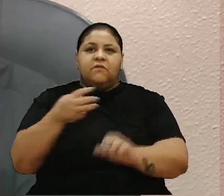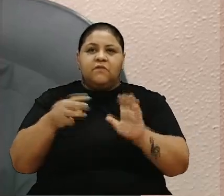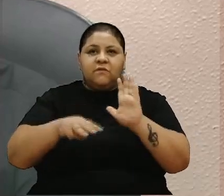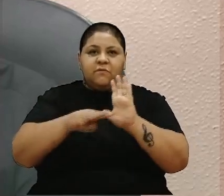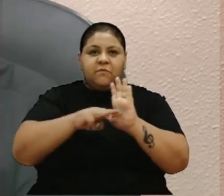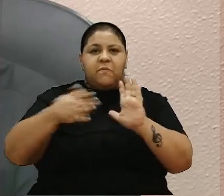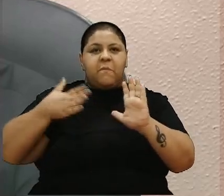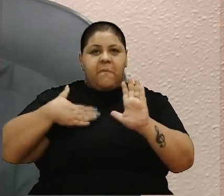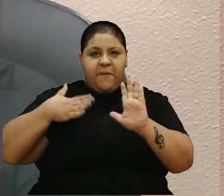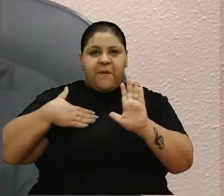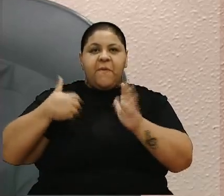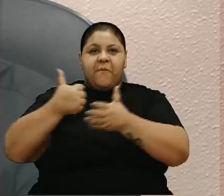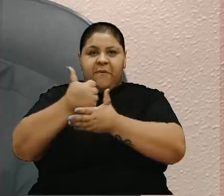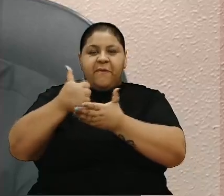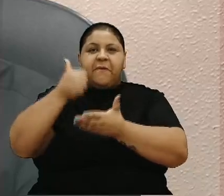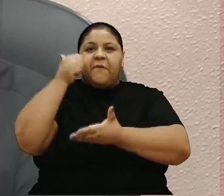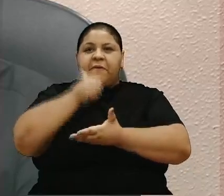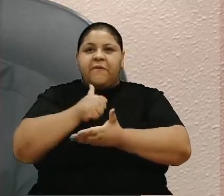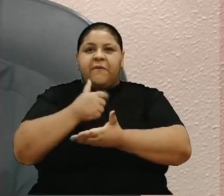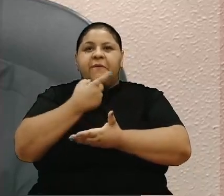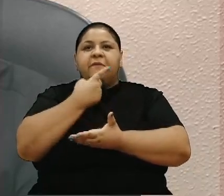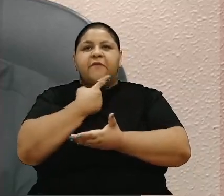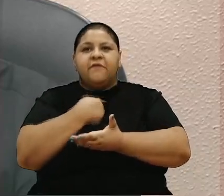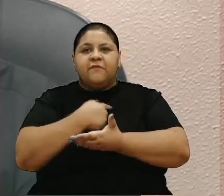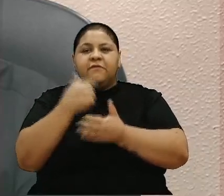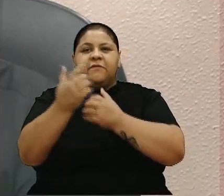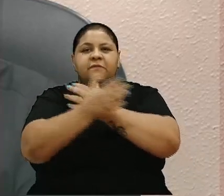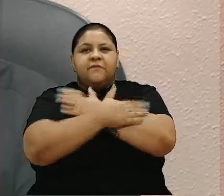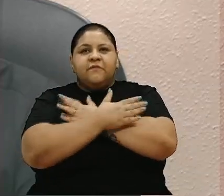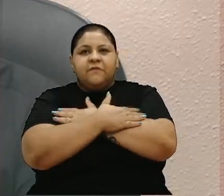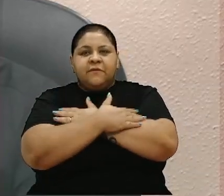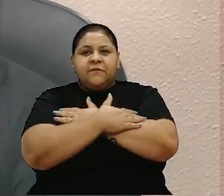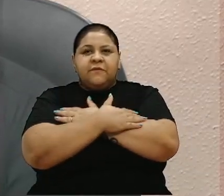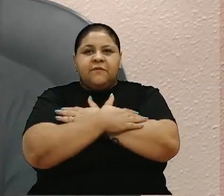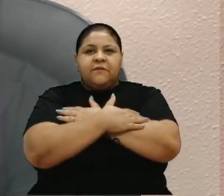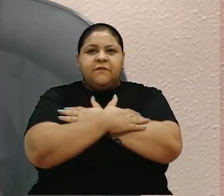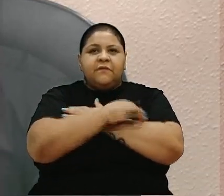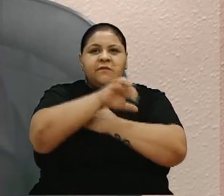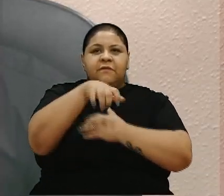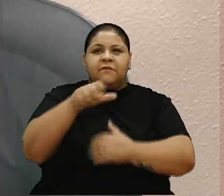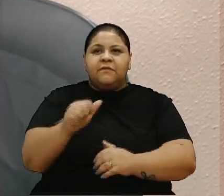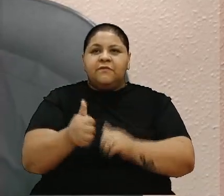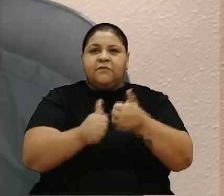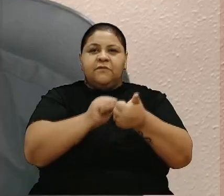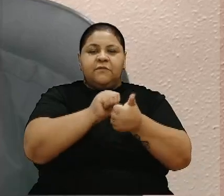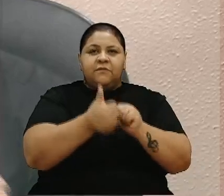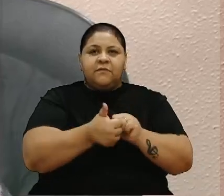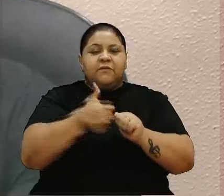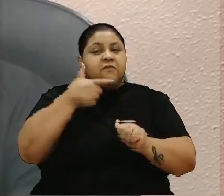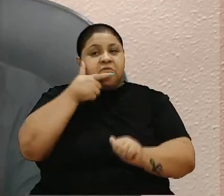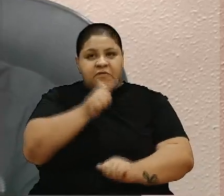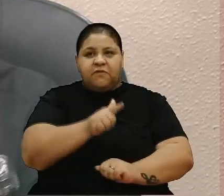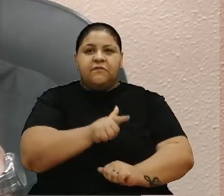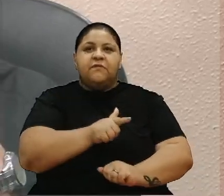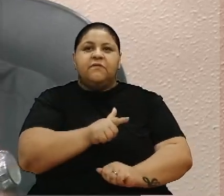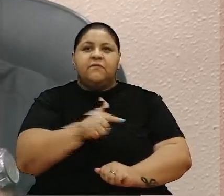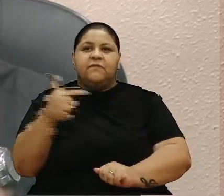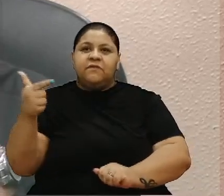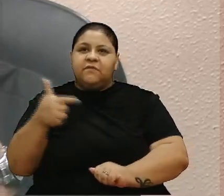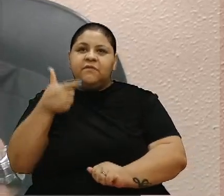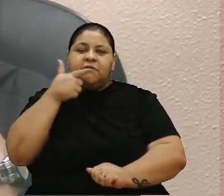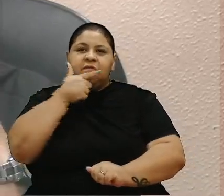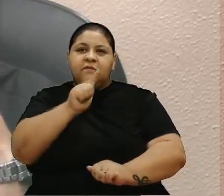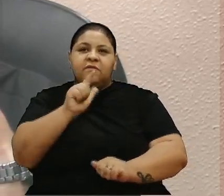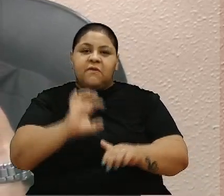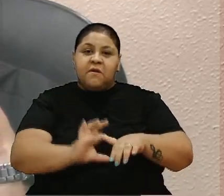meu time, base feminina. Então, gostaria de mandar um abraço para as gurias do JA Esportes, que foram campeãs, vice-campeãs, patroas